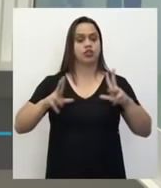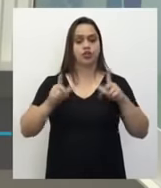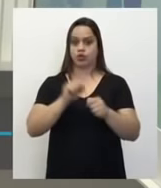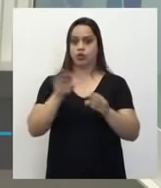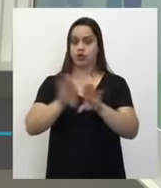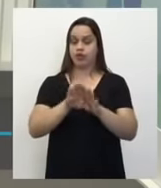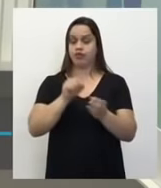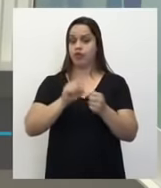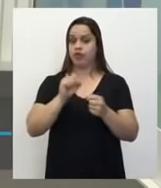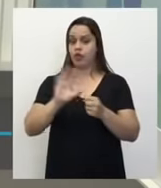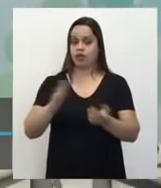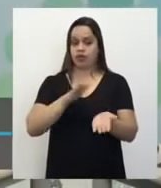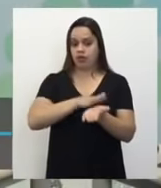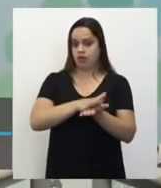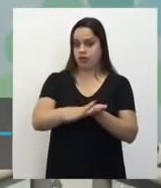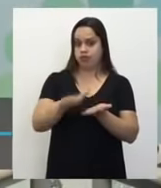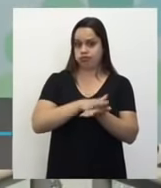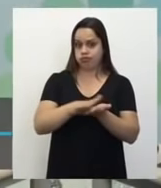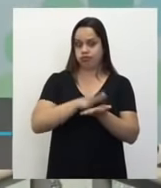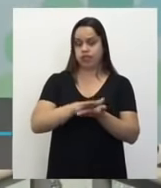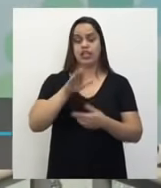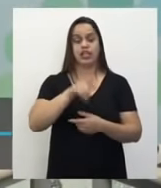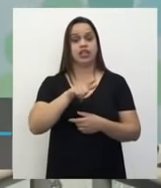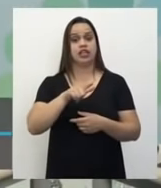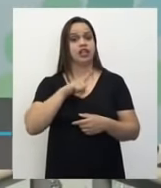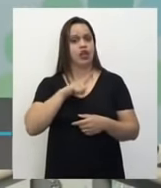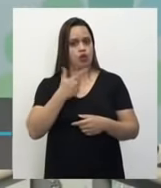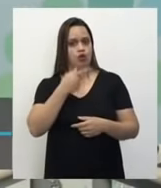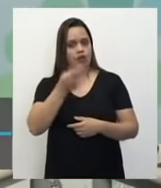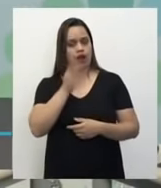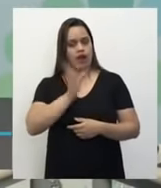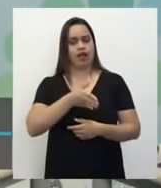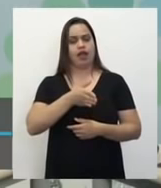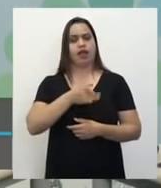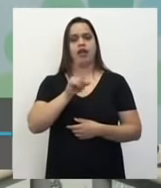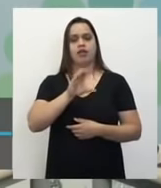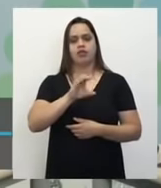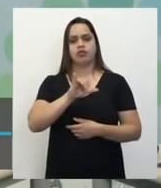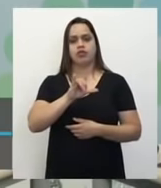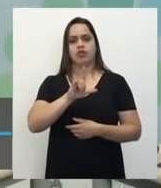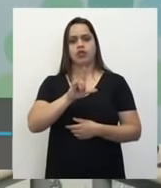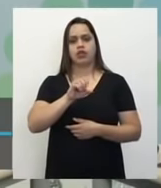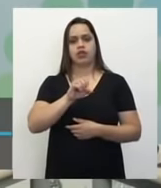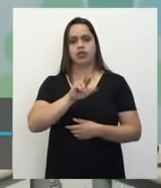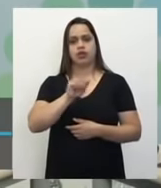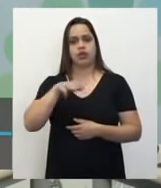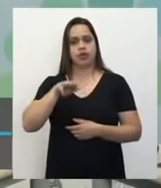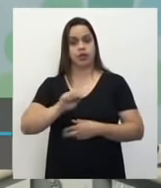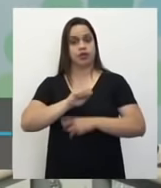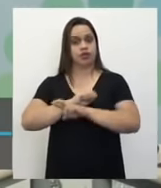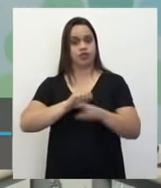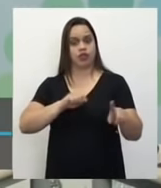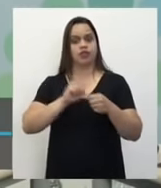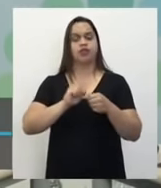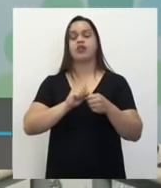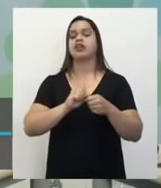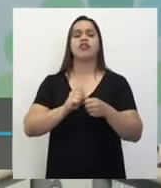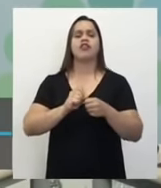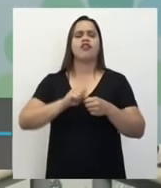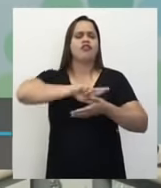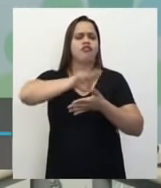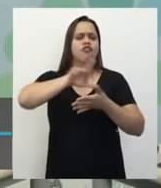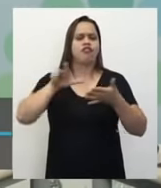na verdade. O ciclorama não, o ciclorama ele é diferente, né? O ciclorama, na verdade, você faz vários cicloramas para uma única peça.